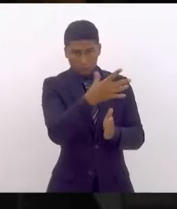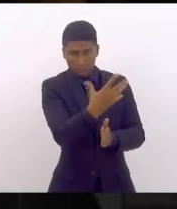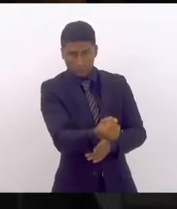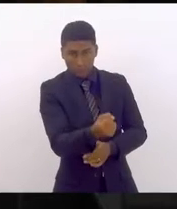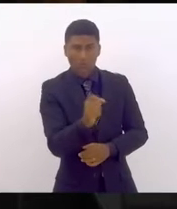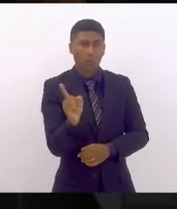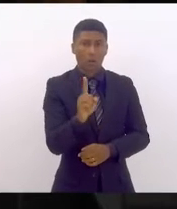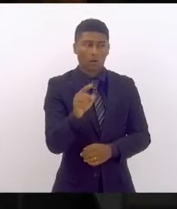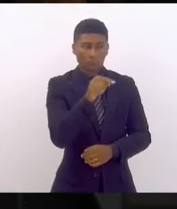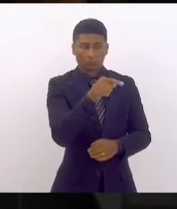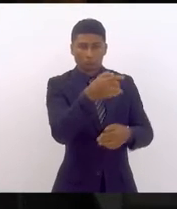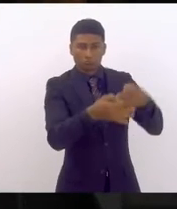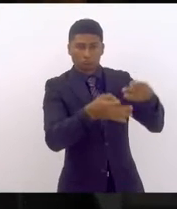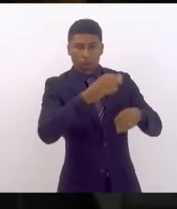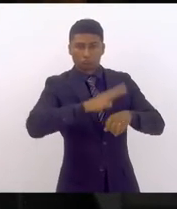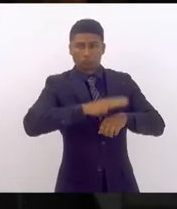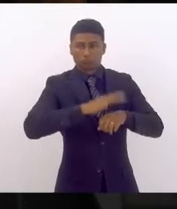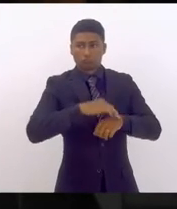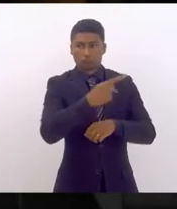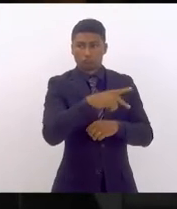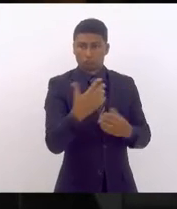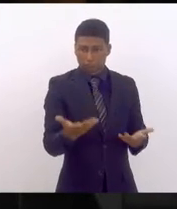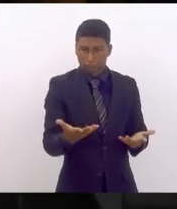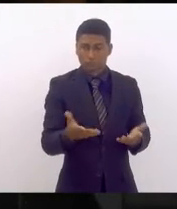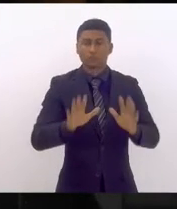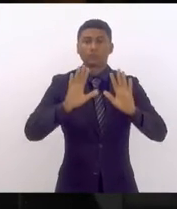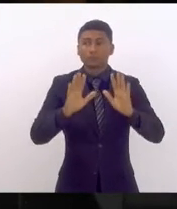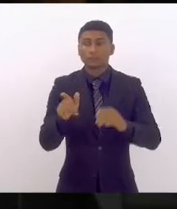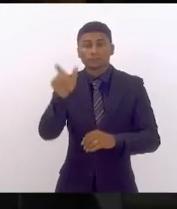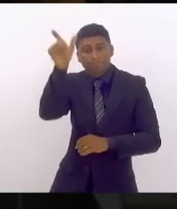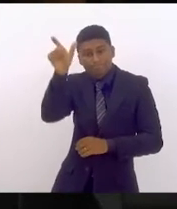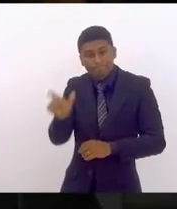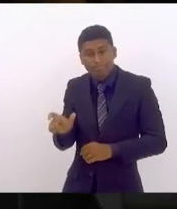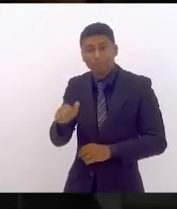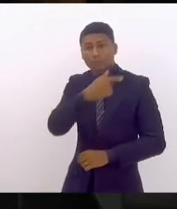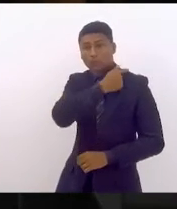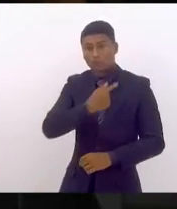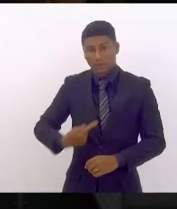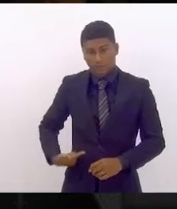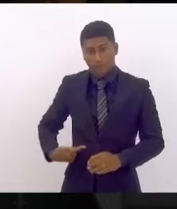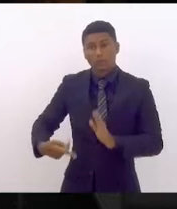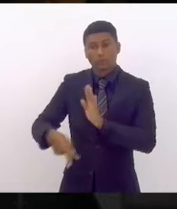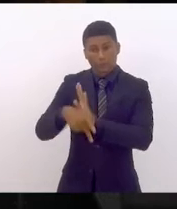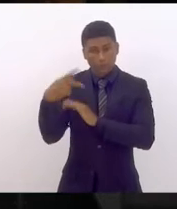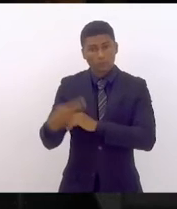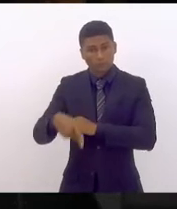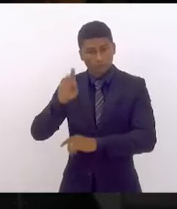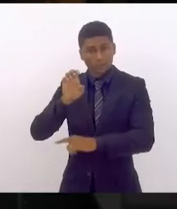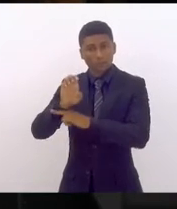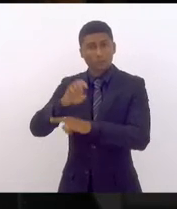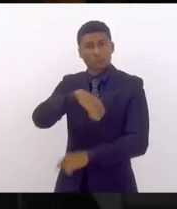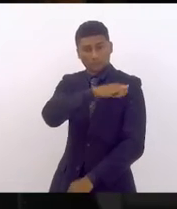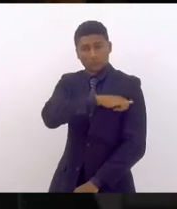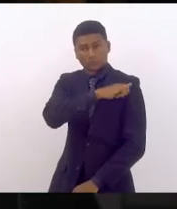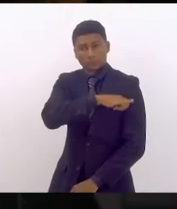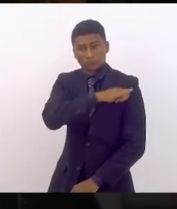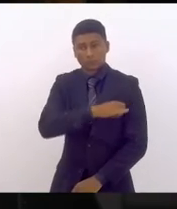estamos falando aqui do governador do Estado do Rio de Janeiro